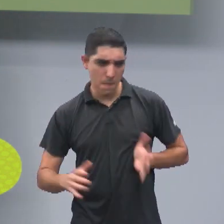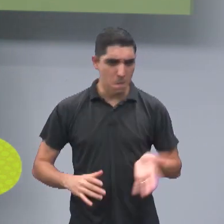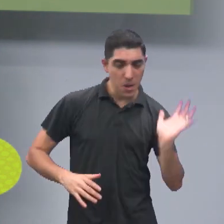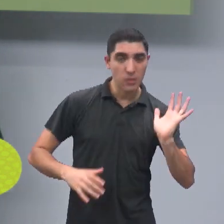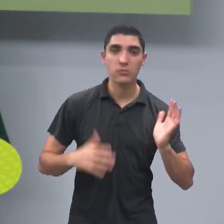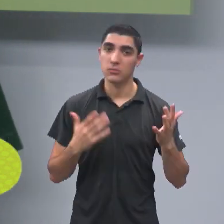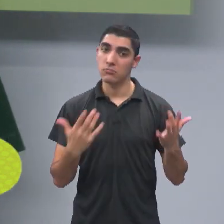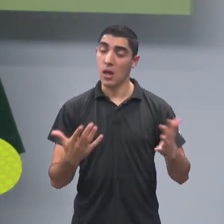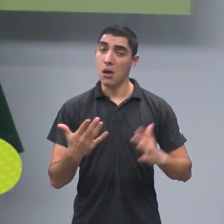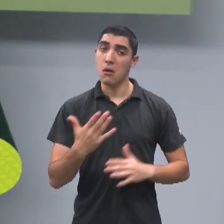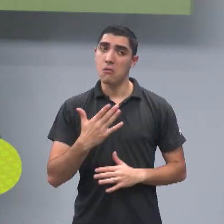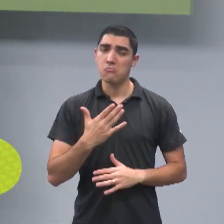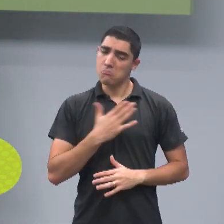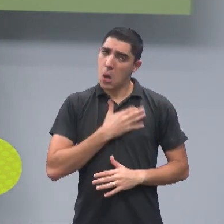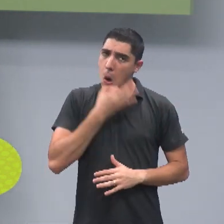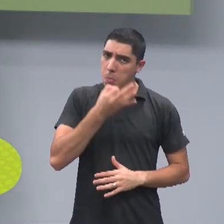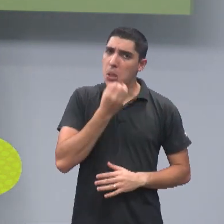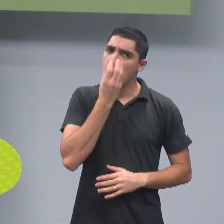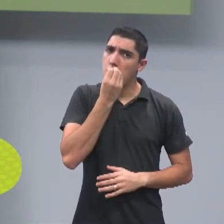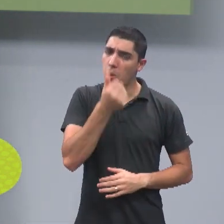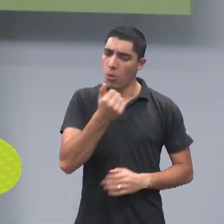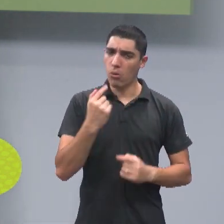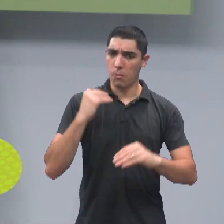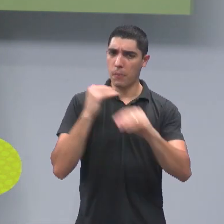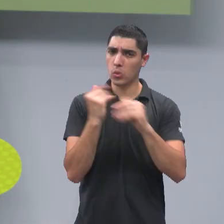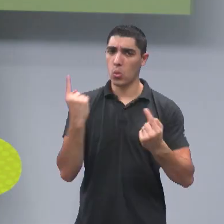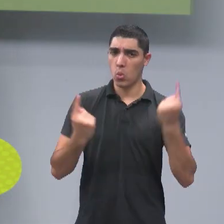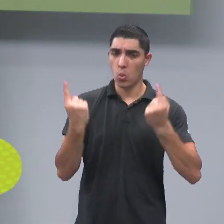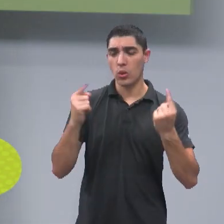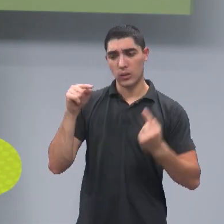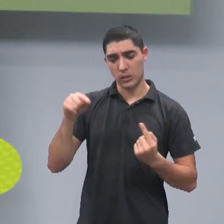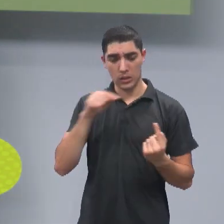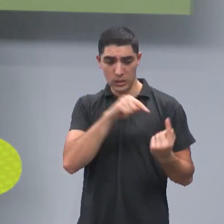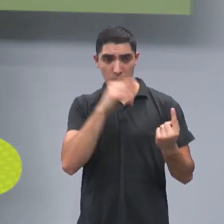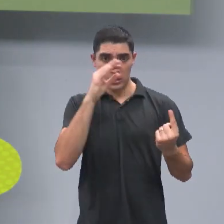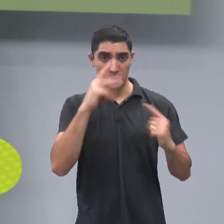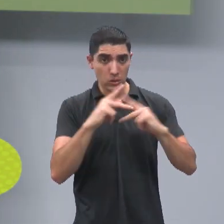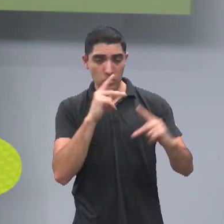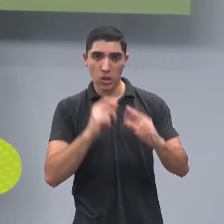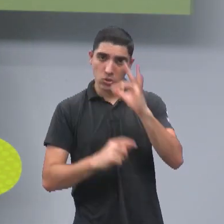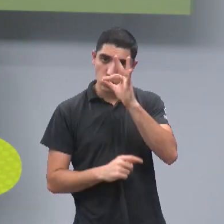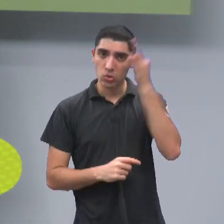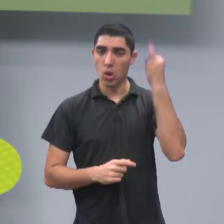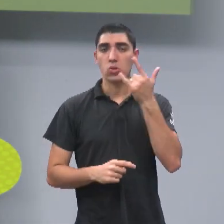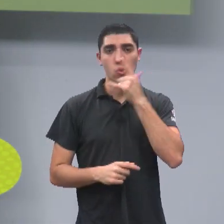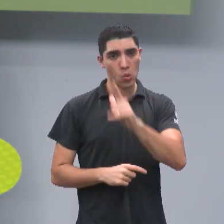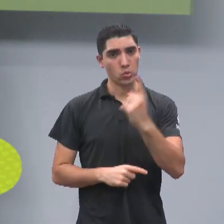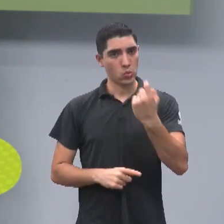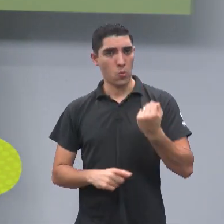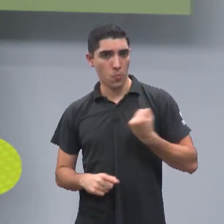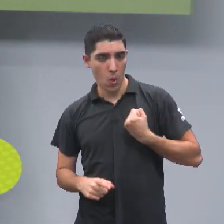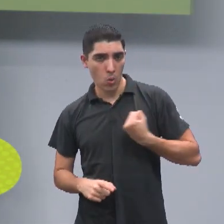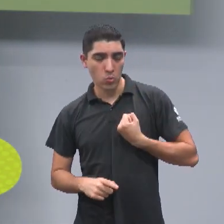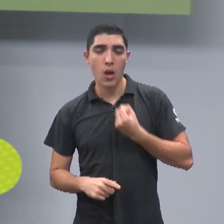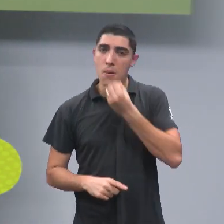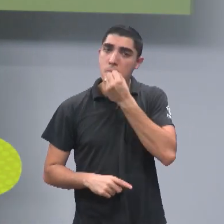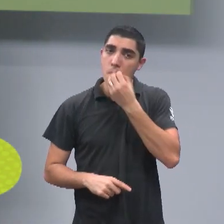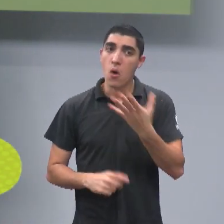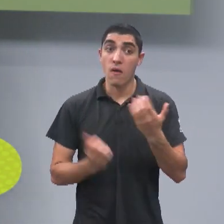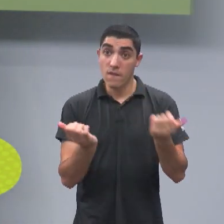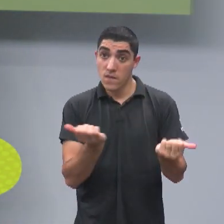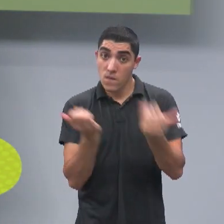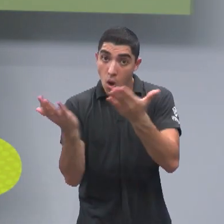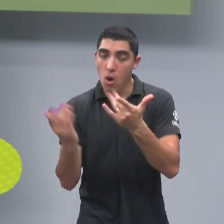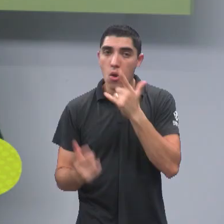diante de tudo isso, foi um bom resultado para o São José, que não perdeu, né? Não conheceu a sua segunda derrota, pontuou. Sempre importante pontuar fora de casa